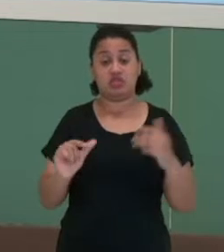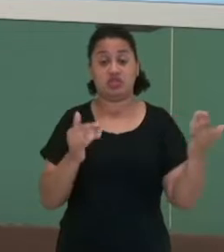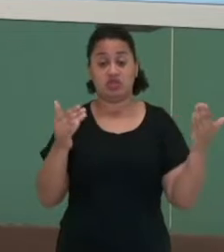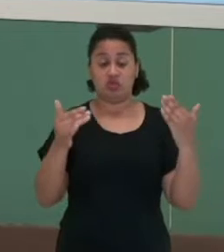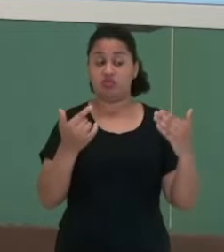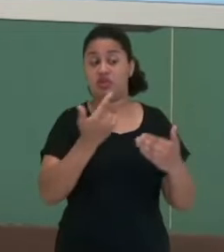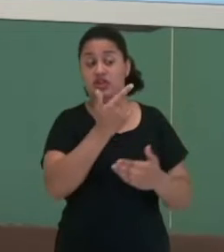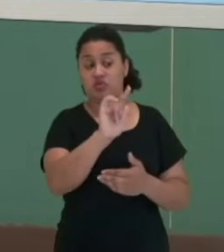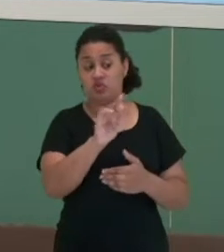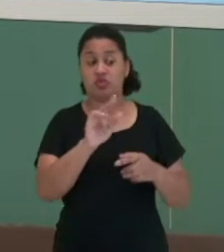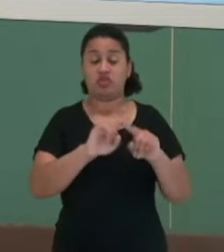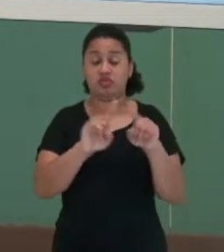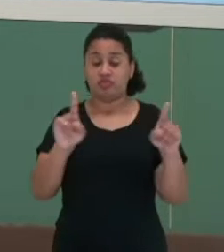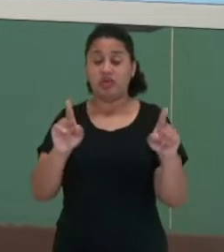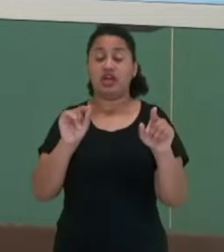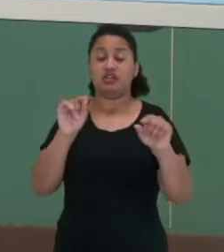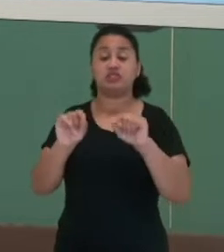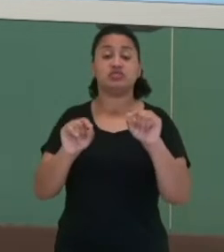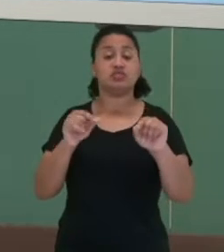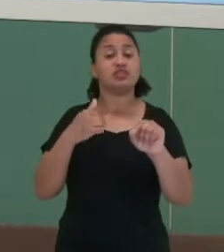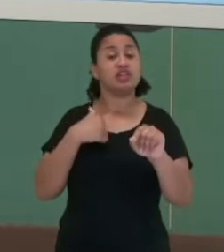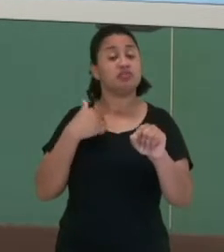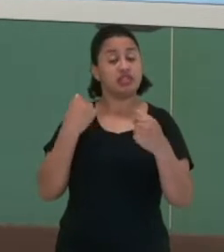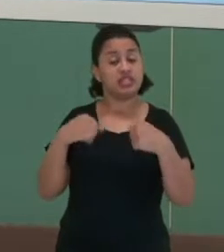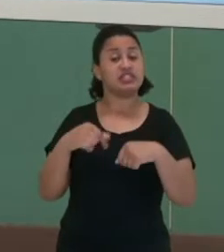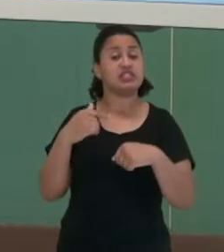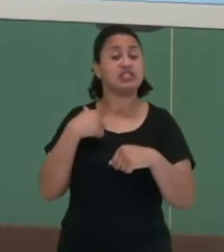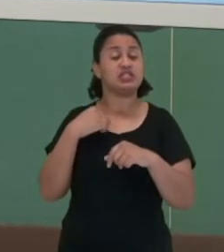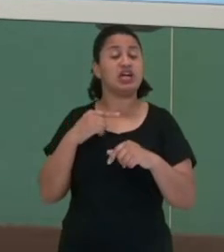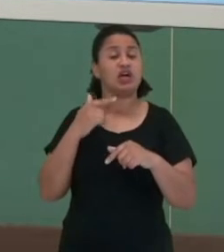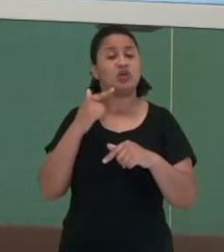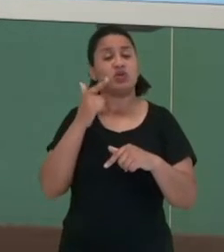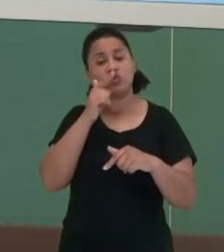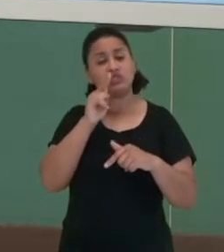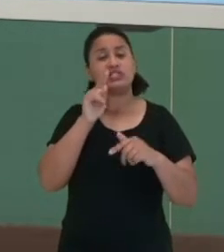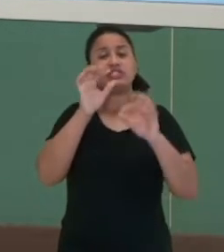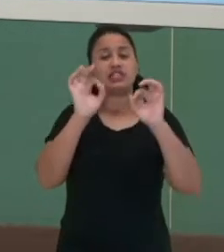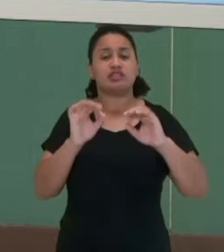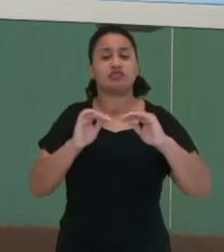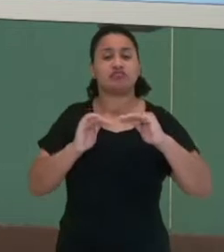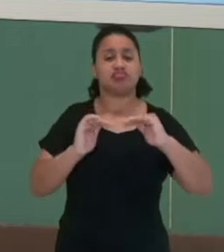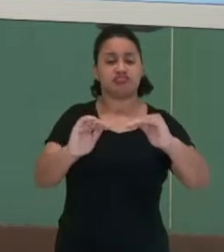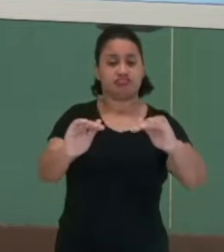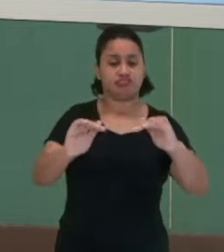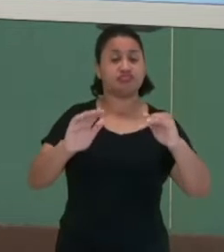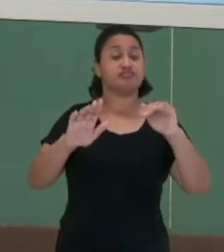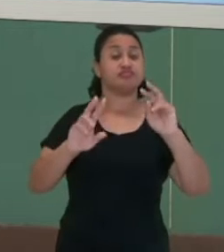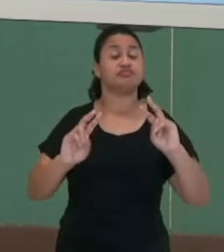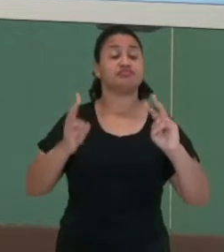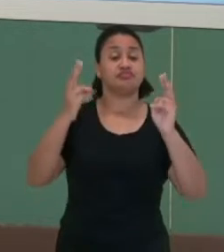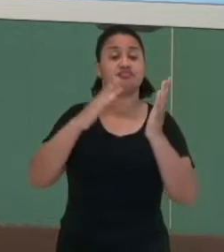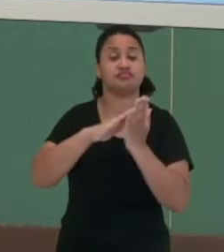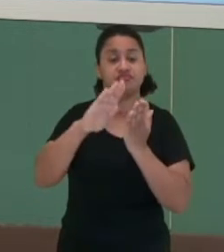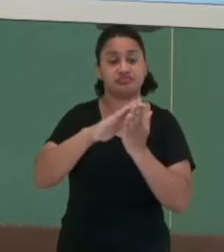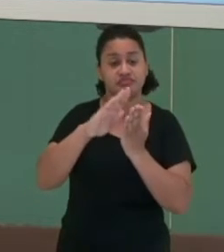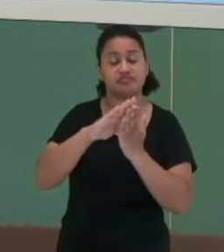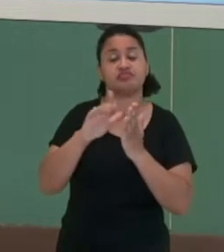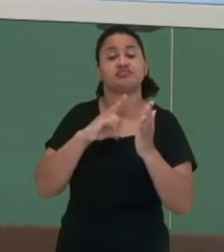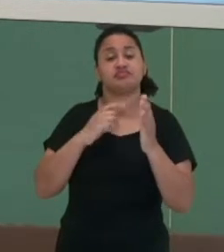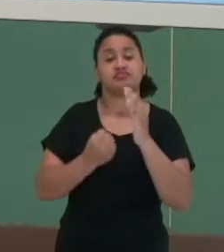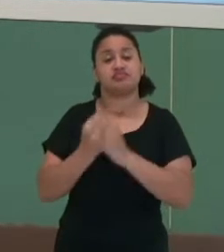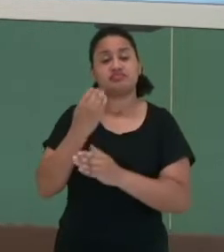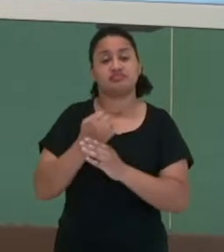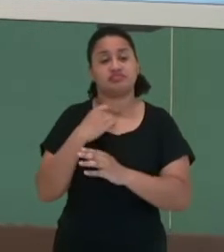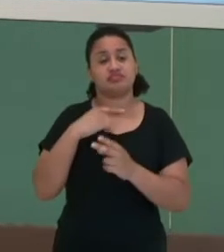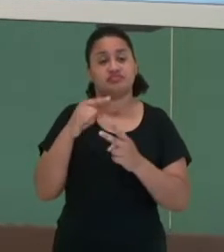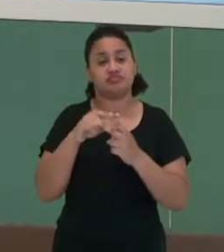sem prejudicar o seu rendimento. Então, dentro dos custos dessa produção, nós temos dois